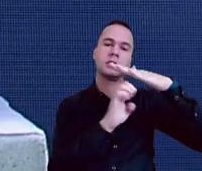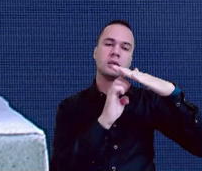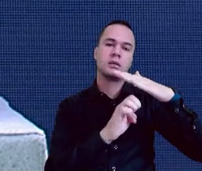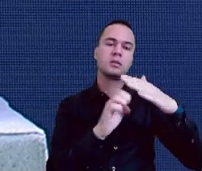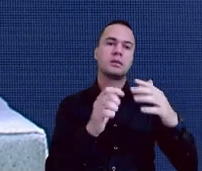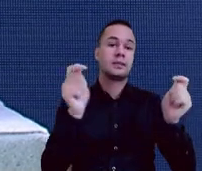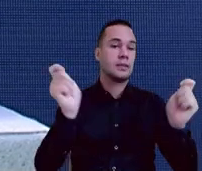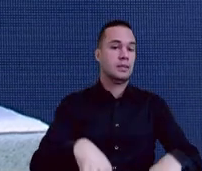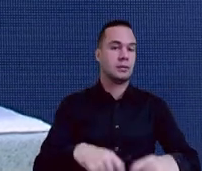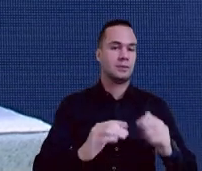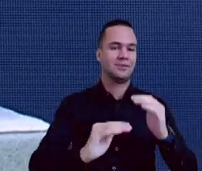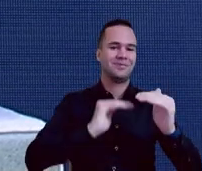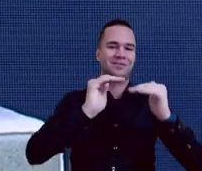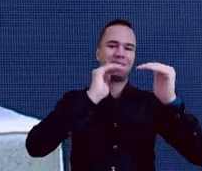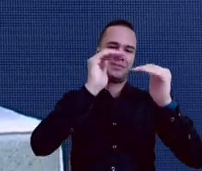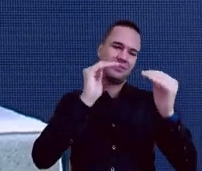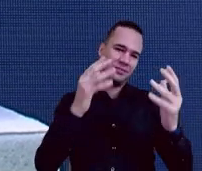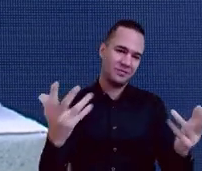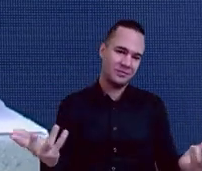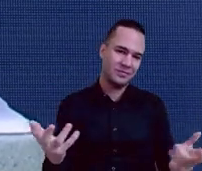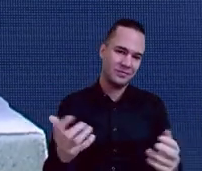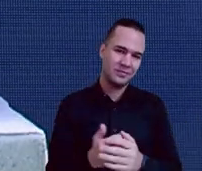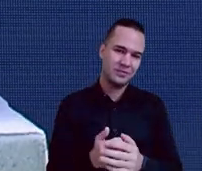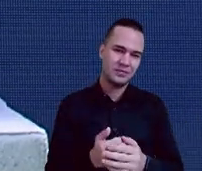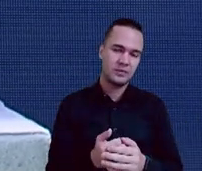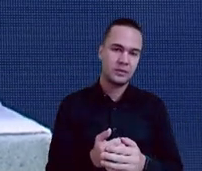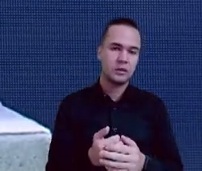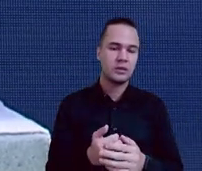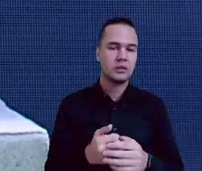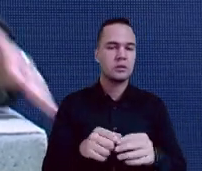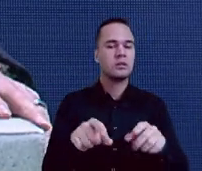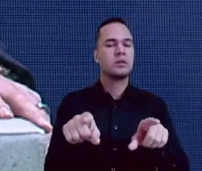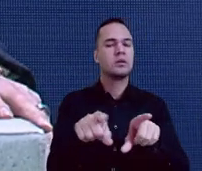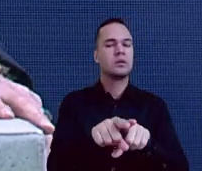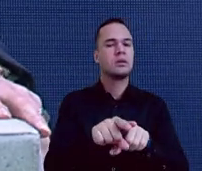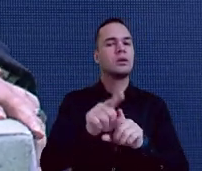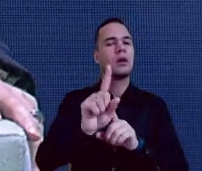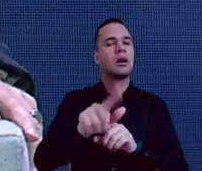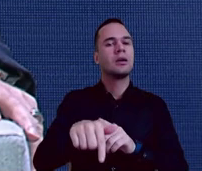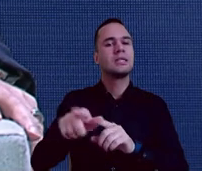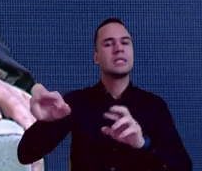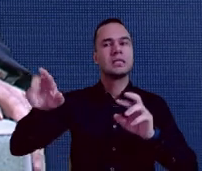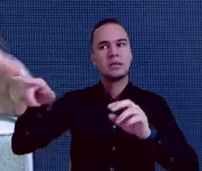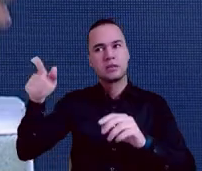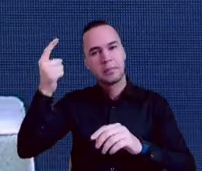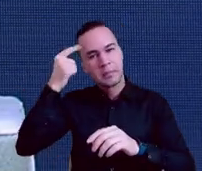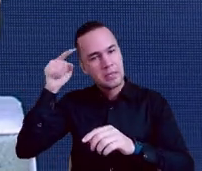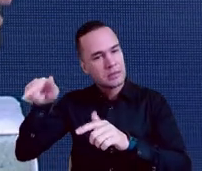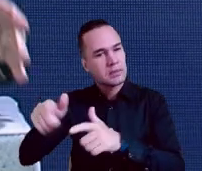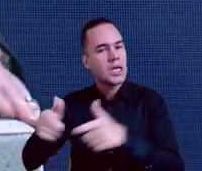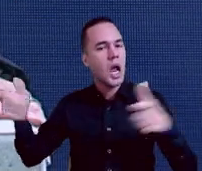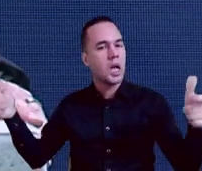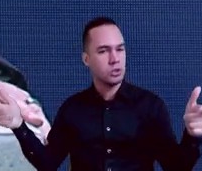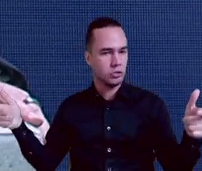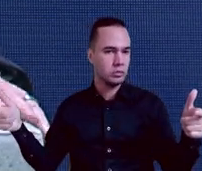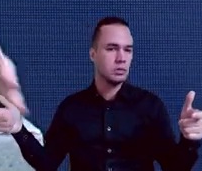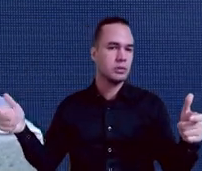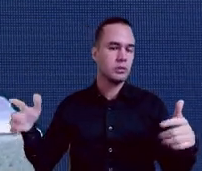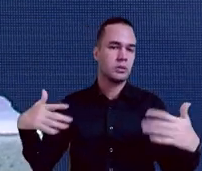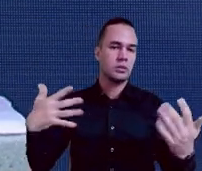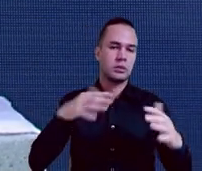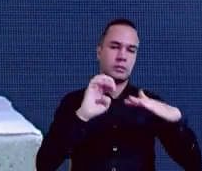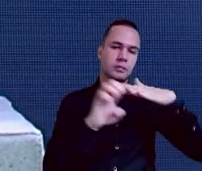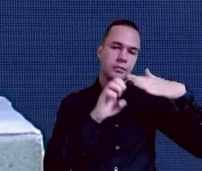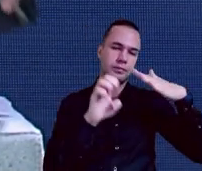e de certa forma descolada da do Macro então estas empresas que têm esse propósito de